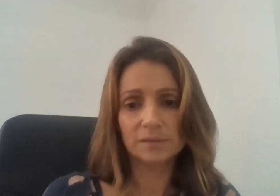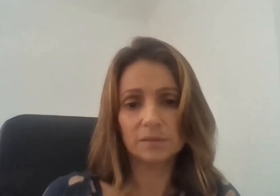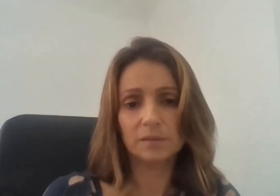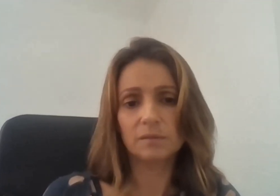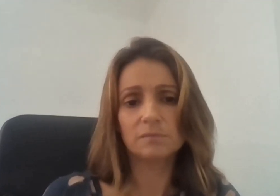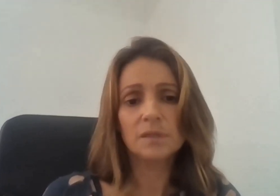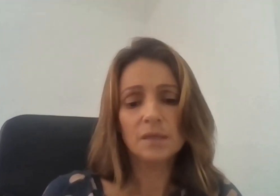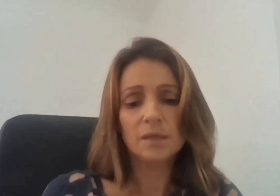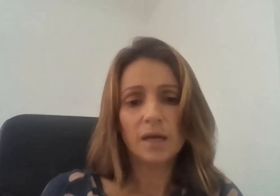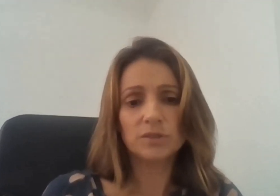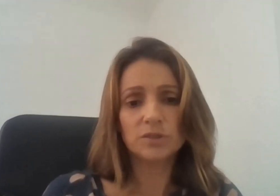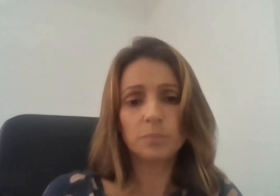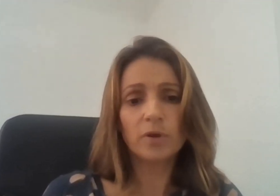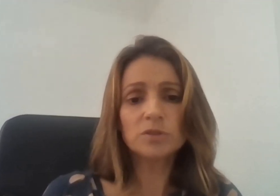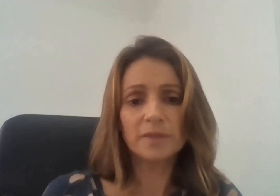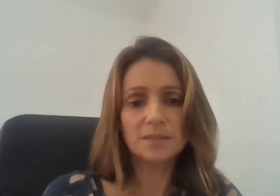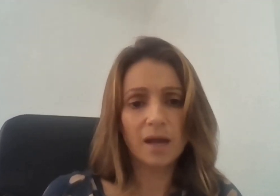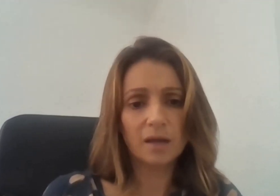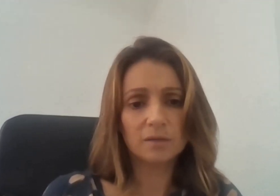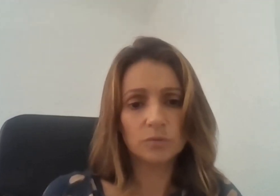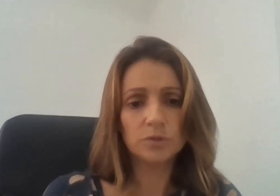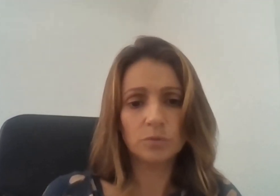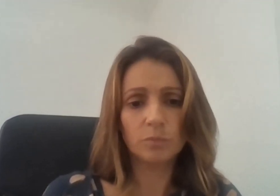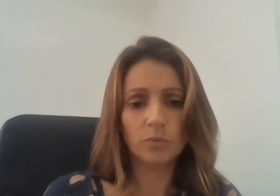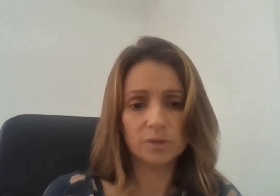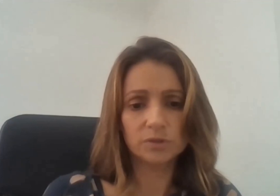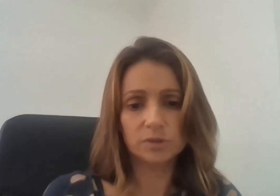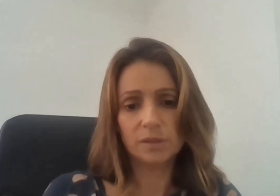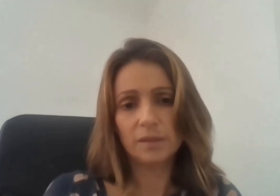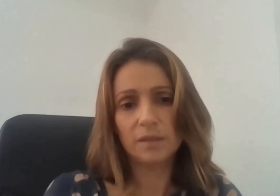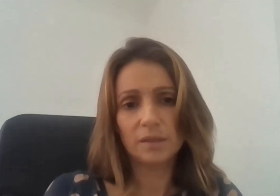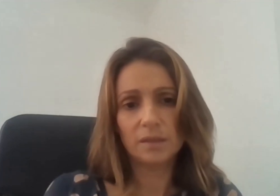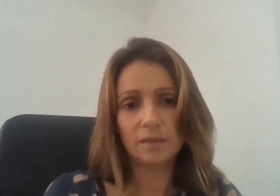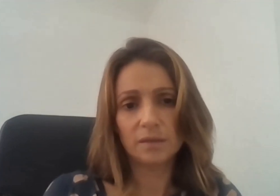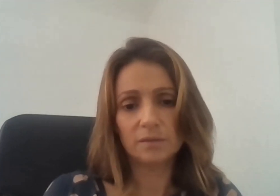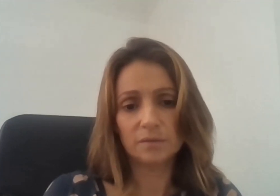essa doença. Então, a gente pode pensar nos tumores